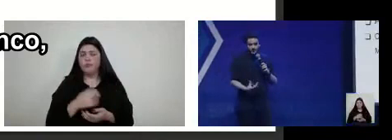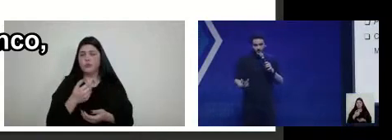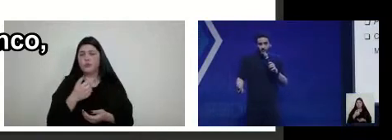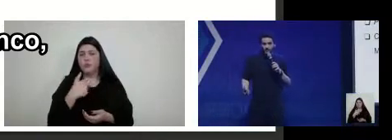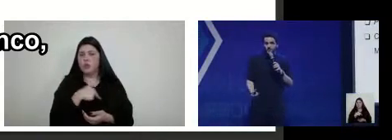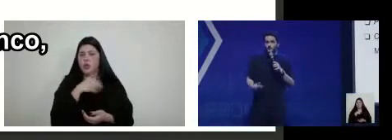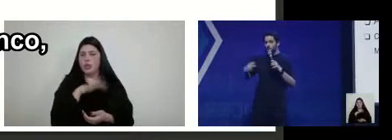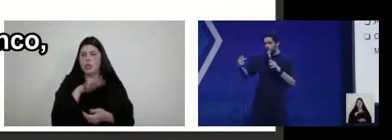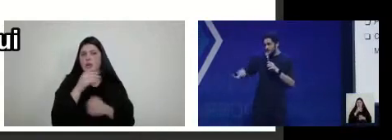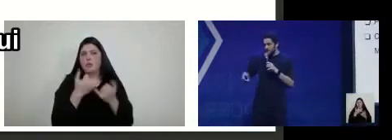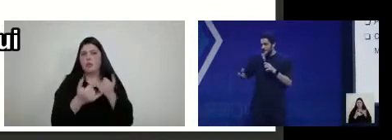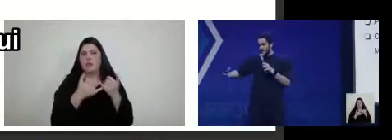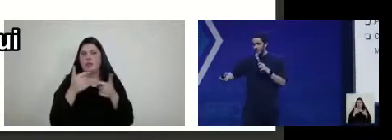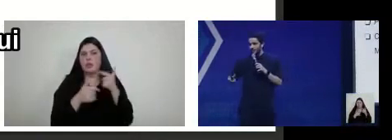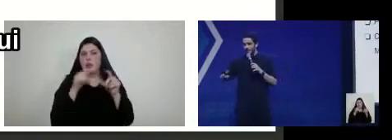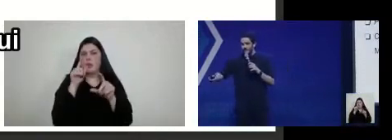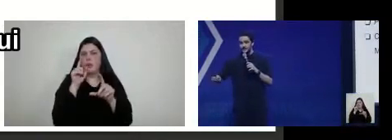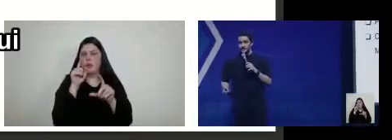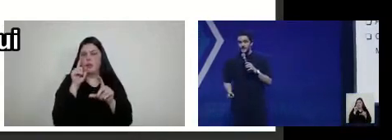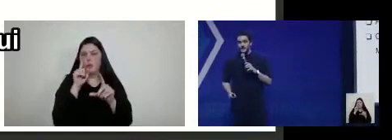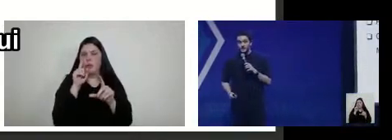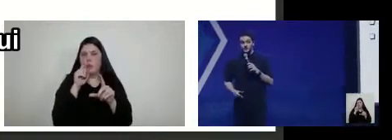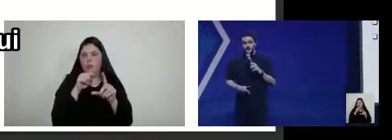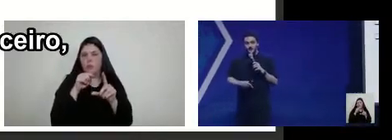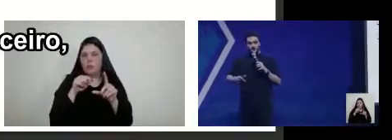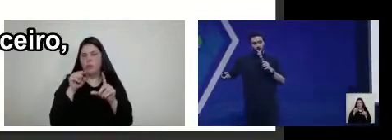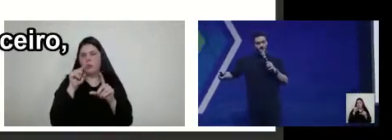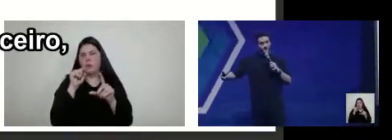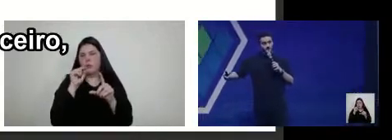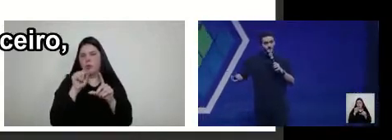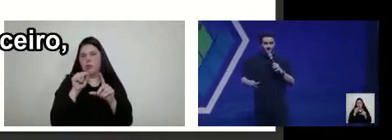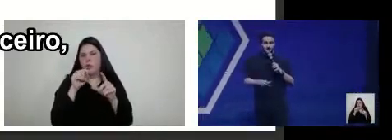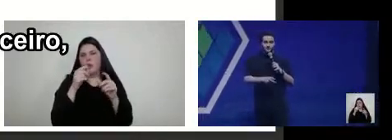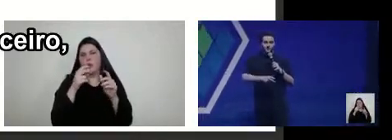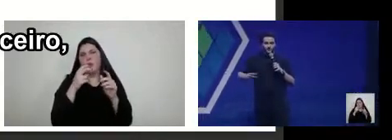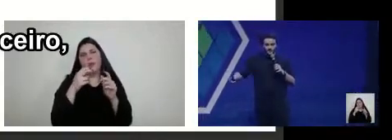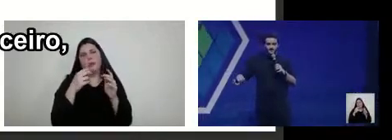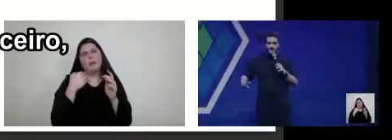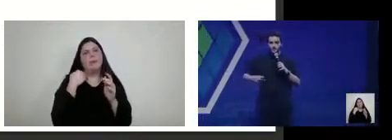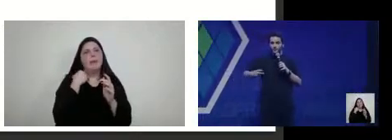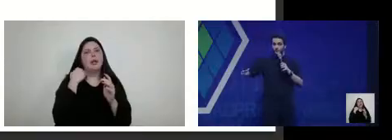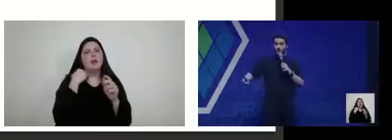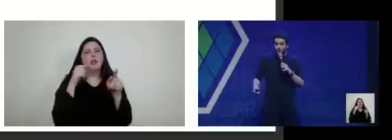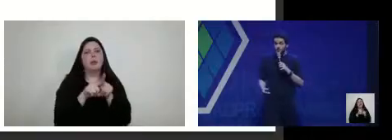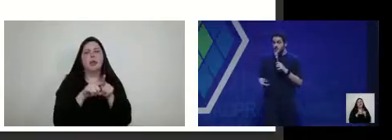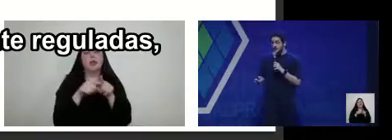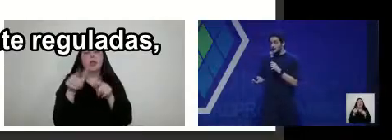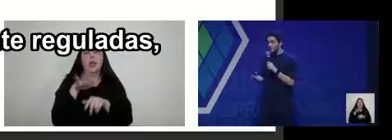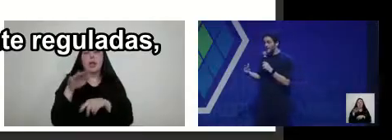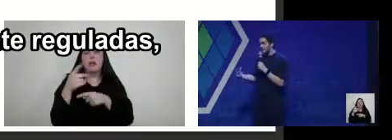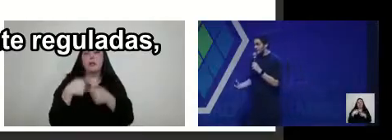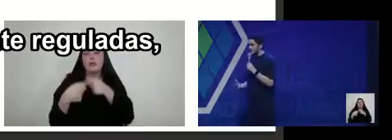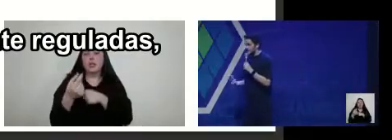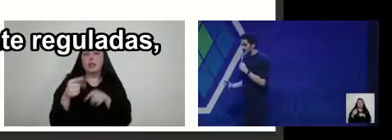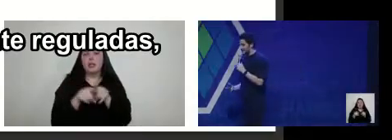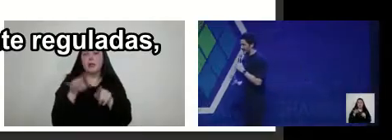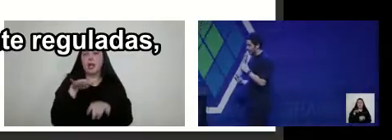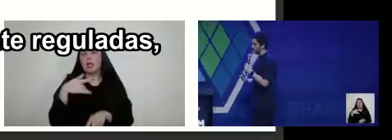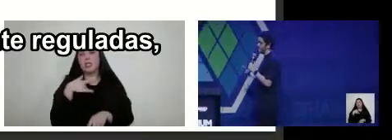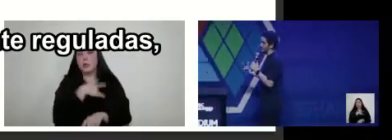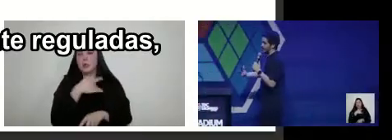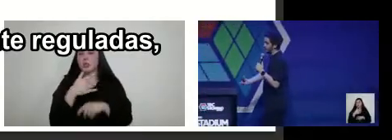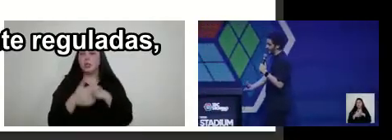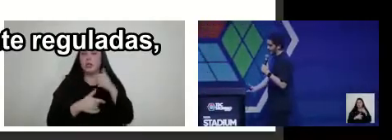eu trabalho no Itaú Unibanco, a gente tem colegas aqui de empresas do ramo financeiro, do ramo de saúde. Então, para nós,